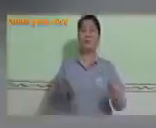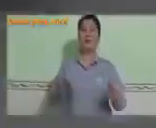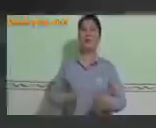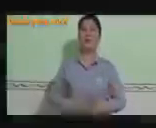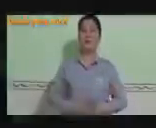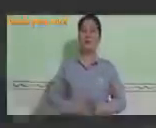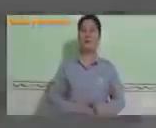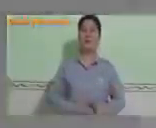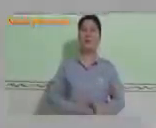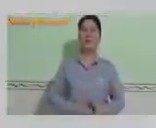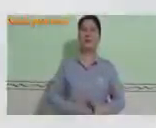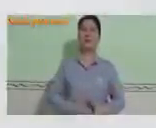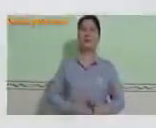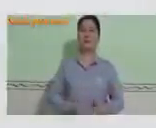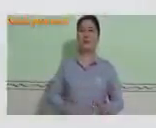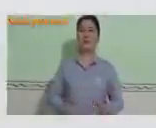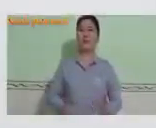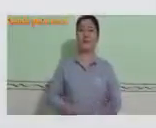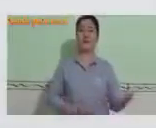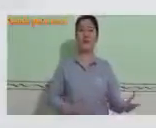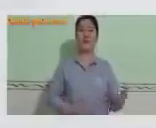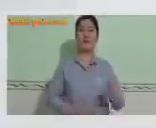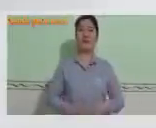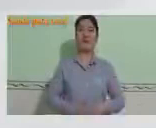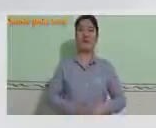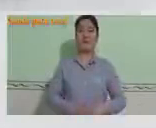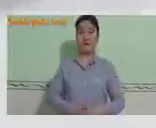sono, fazendo brincadeiras como a